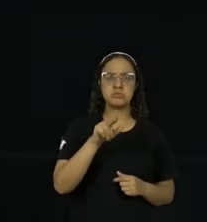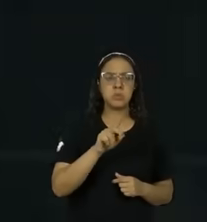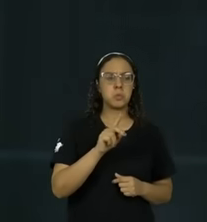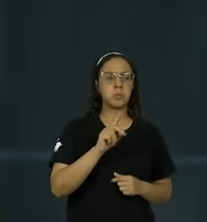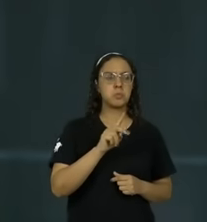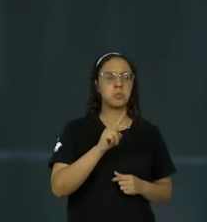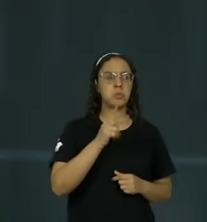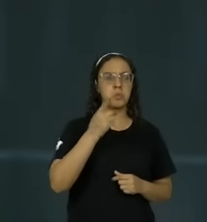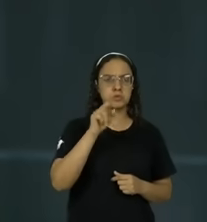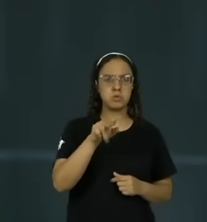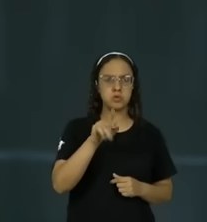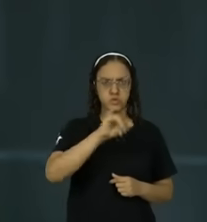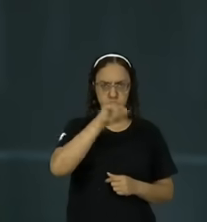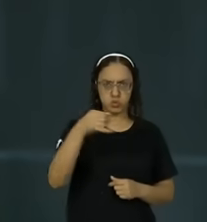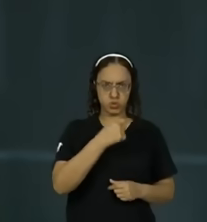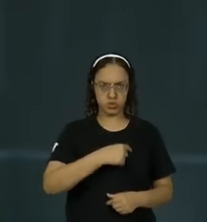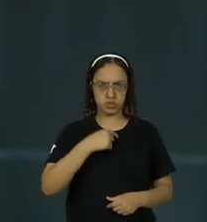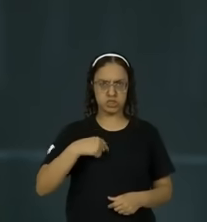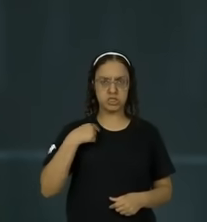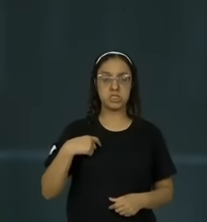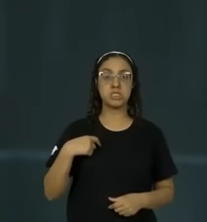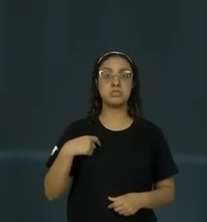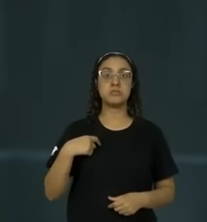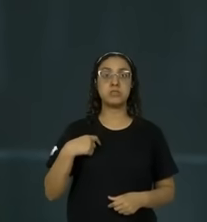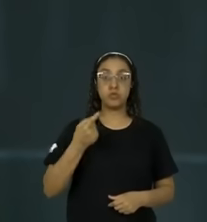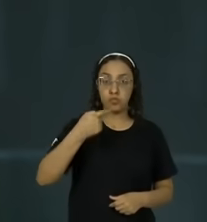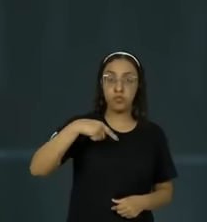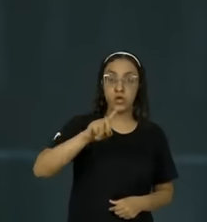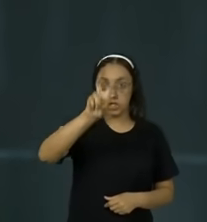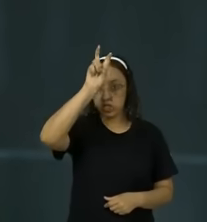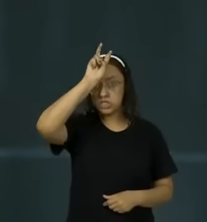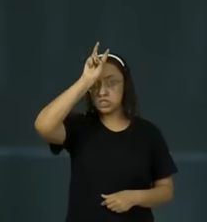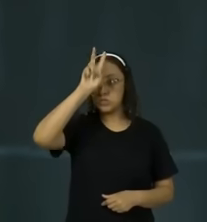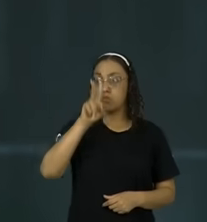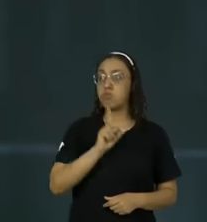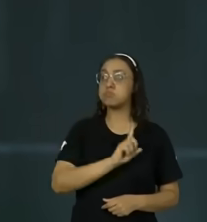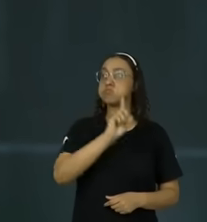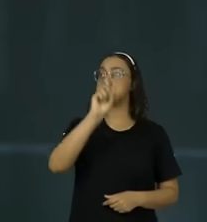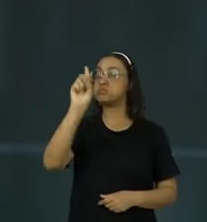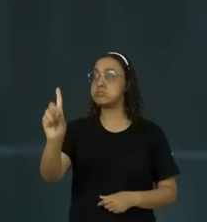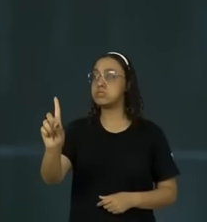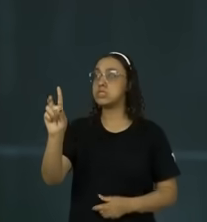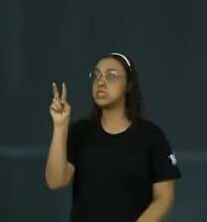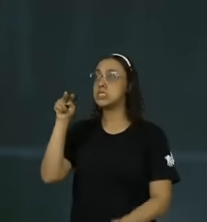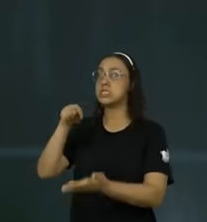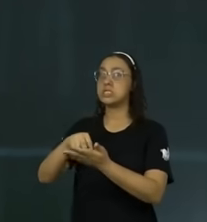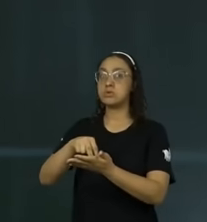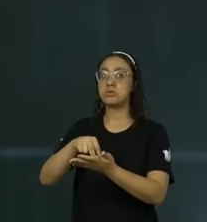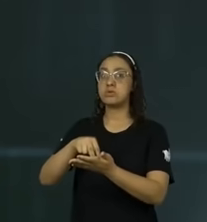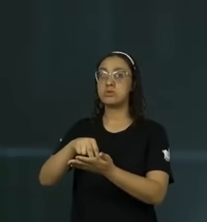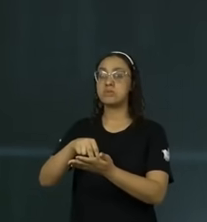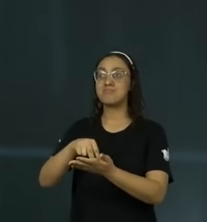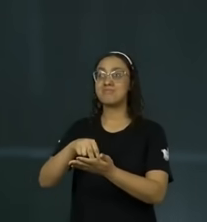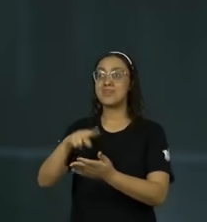E por uma coincidência, quem tem a chave do estoque, quem tem a chave do armazém é o José. E